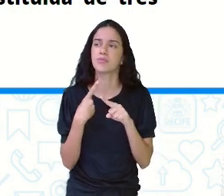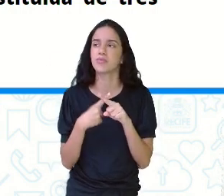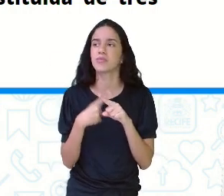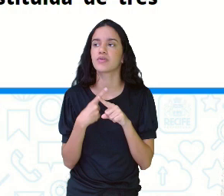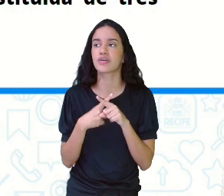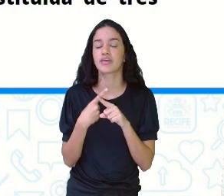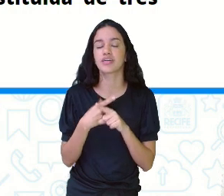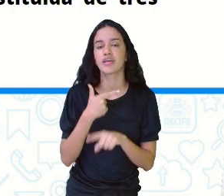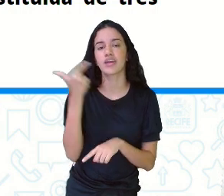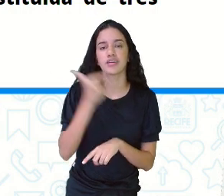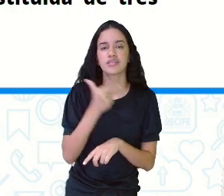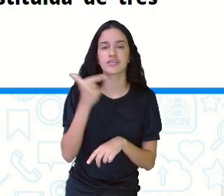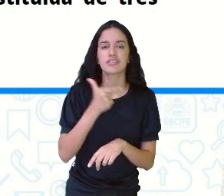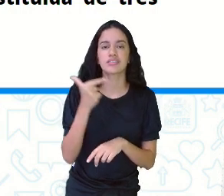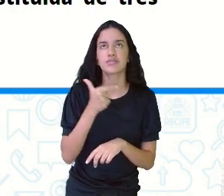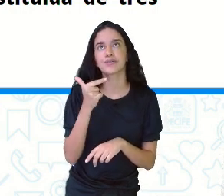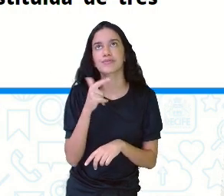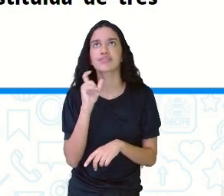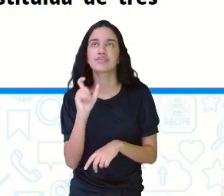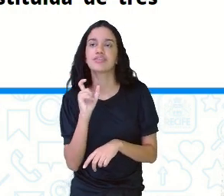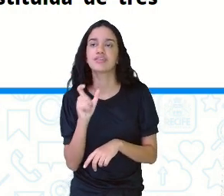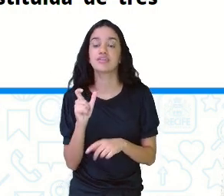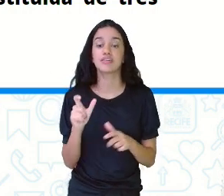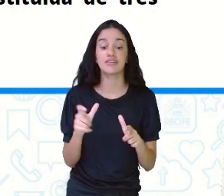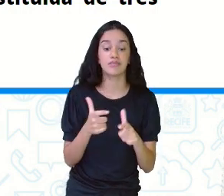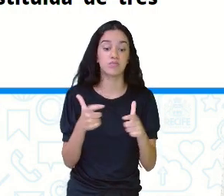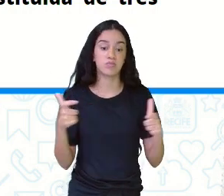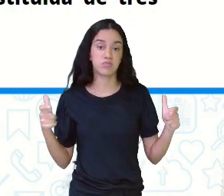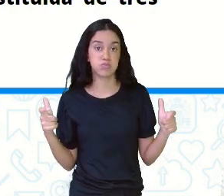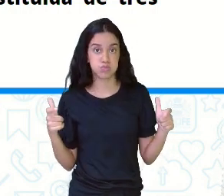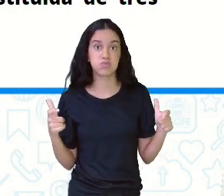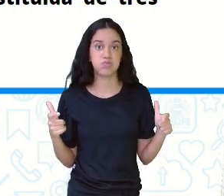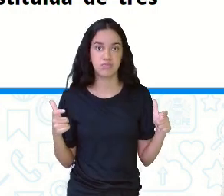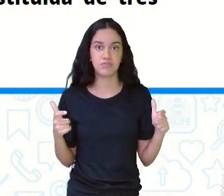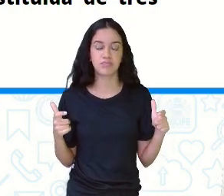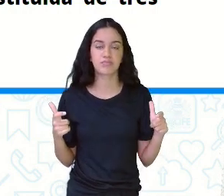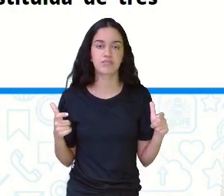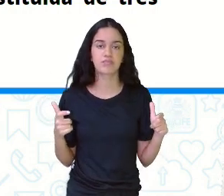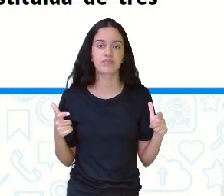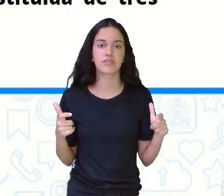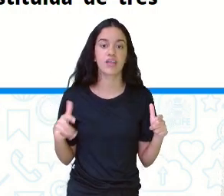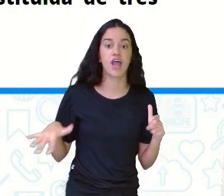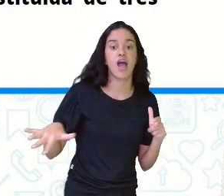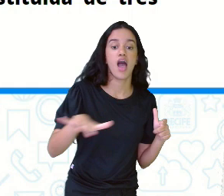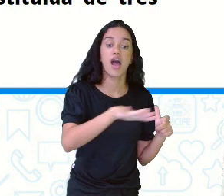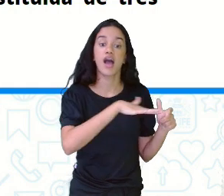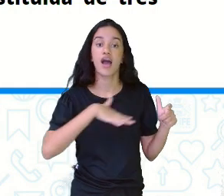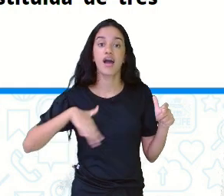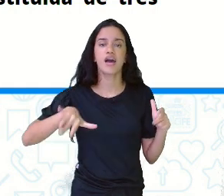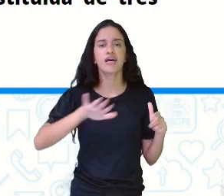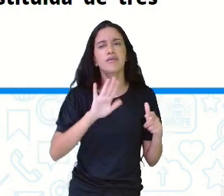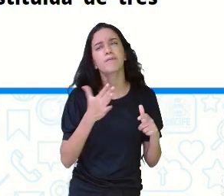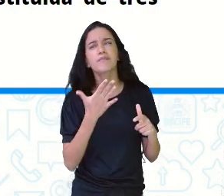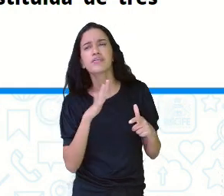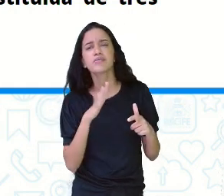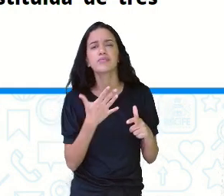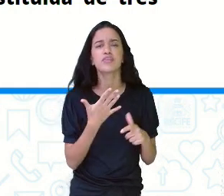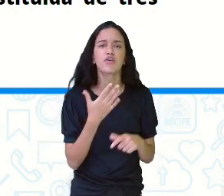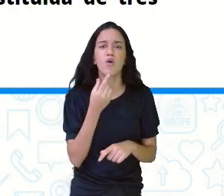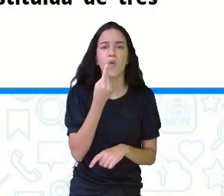a segunda em termos de, vamos dizer assim, de tamanho, né? Sua área é de